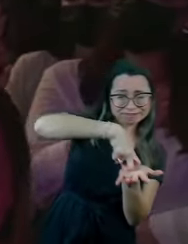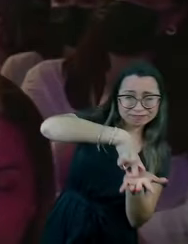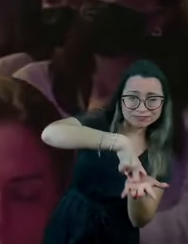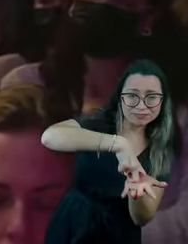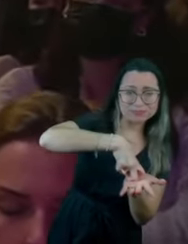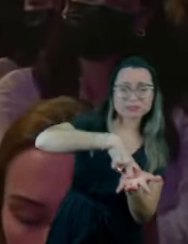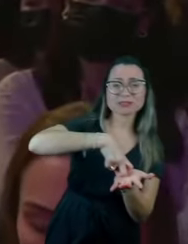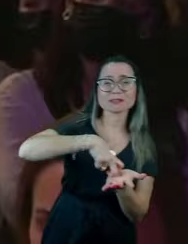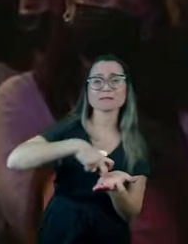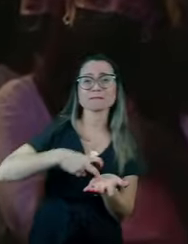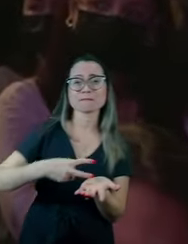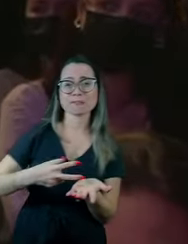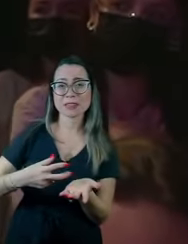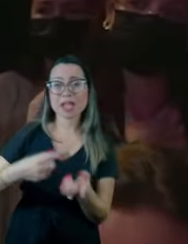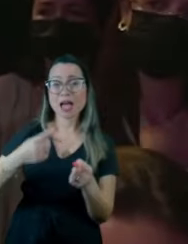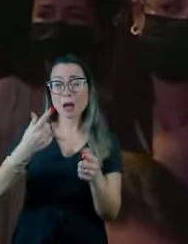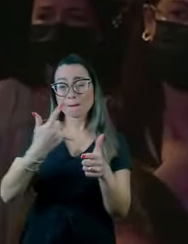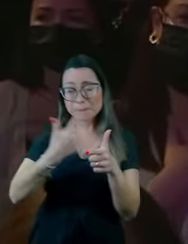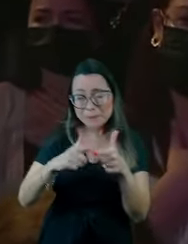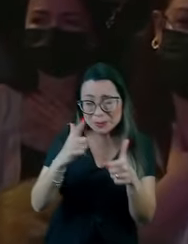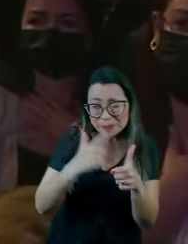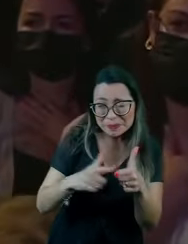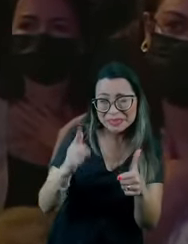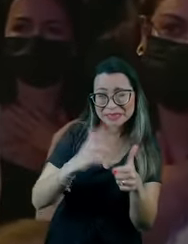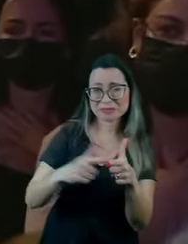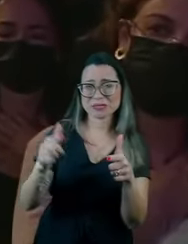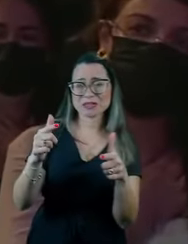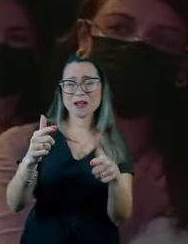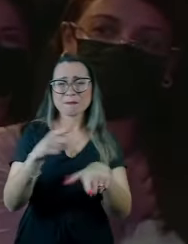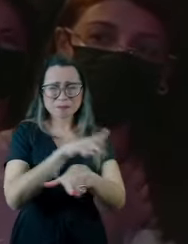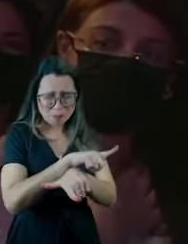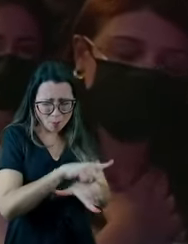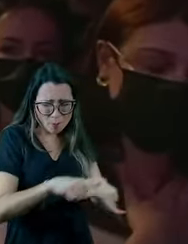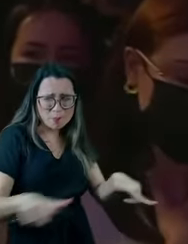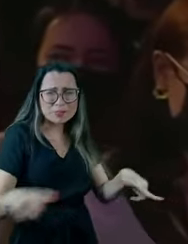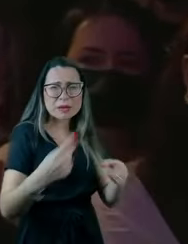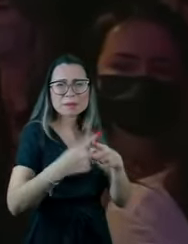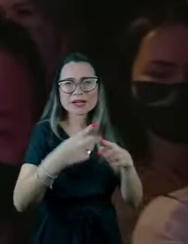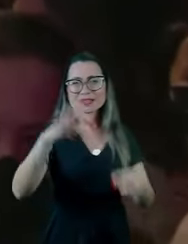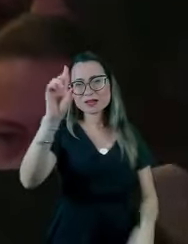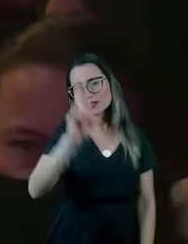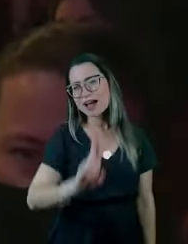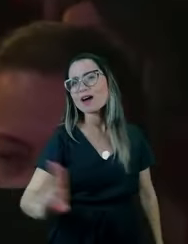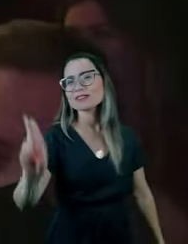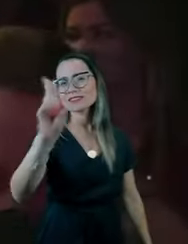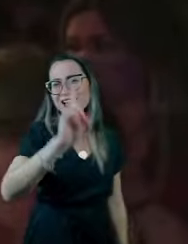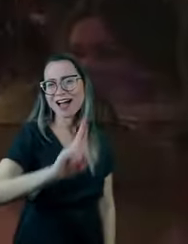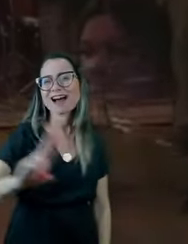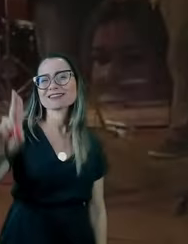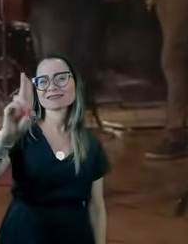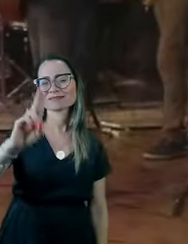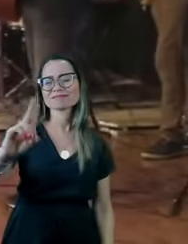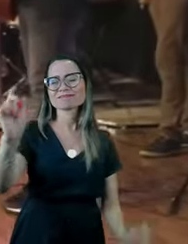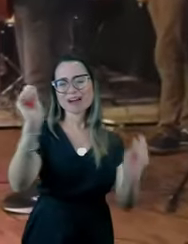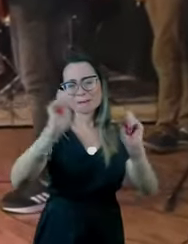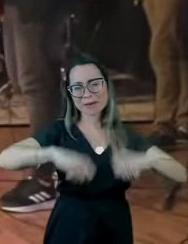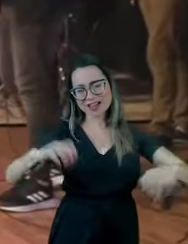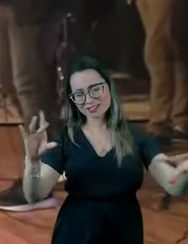está passando por desertos? Porque Ele quer te usar como uma poderosa conectora,